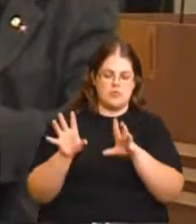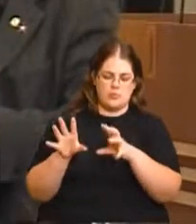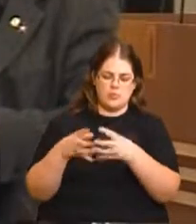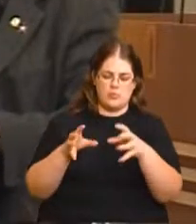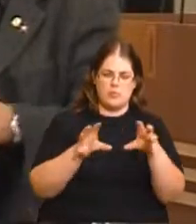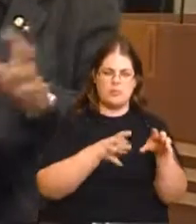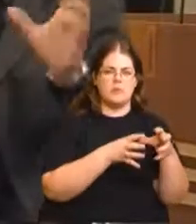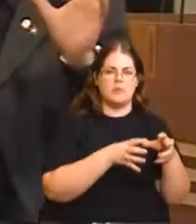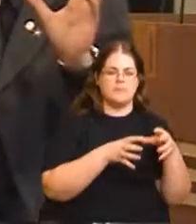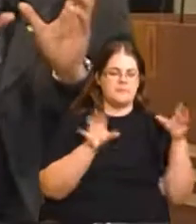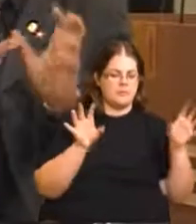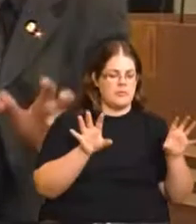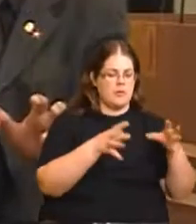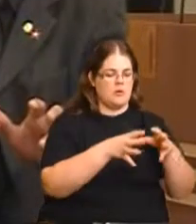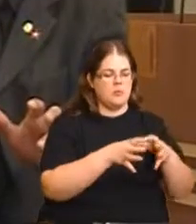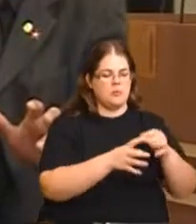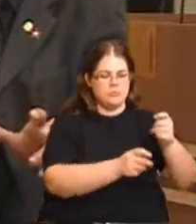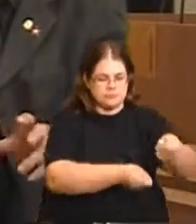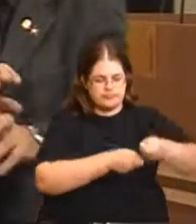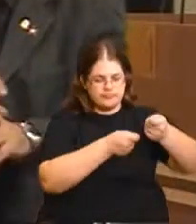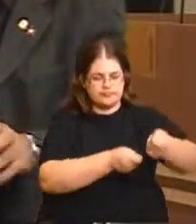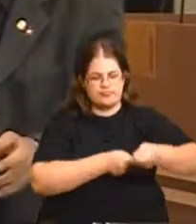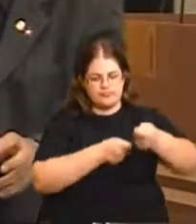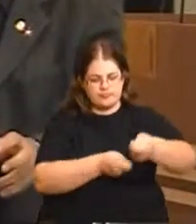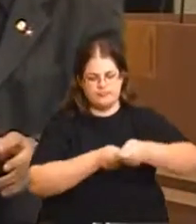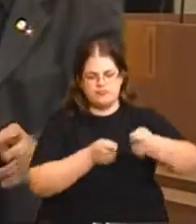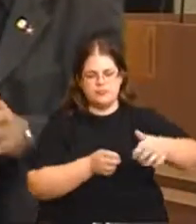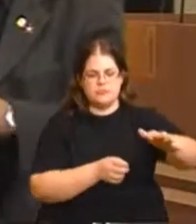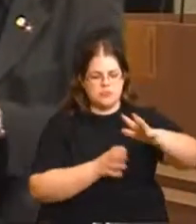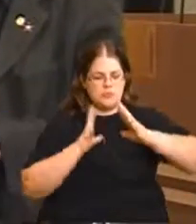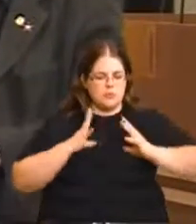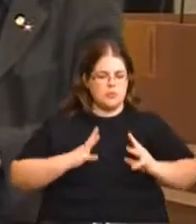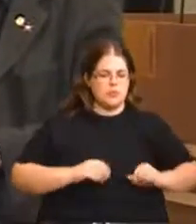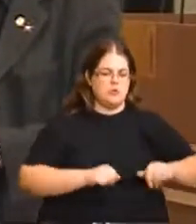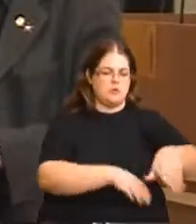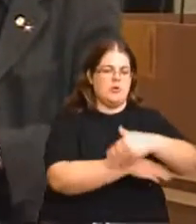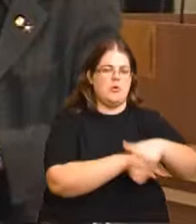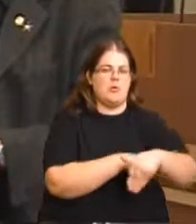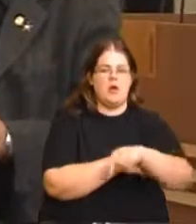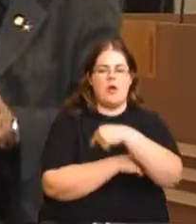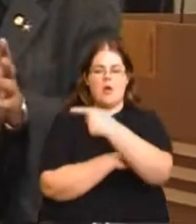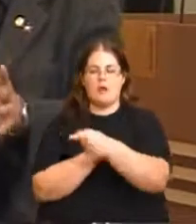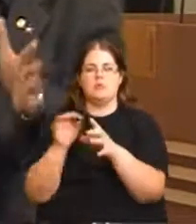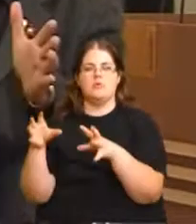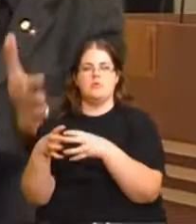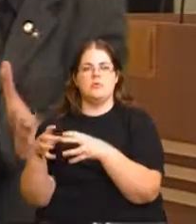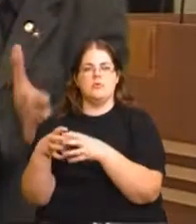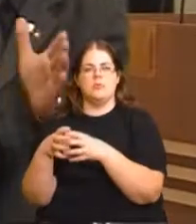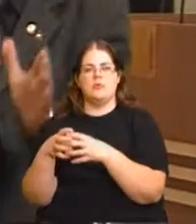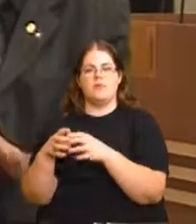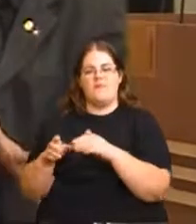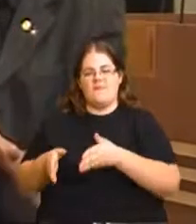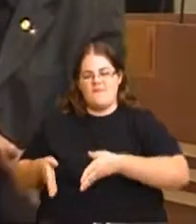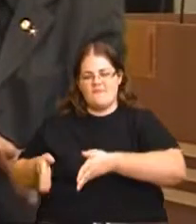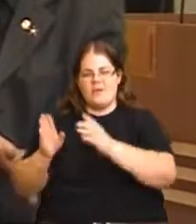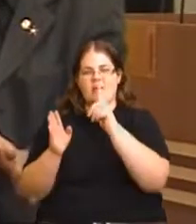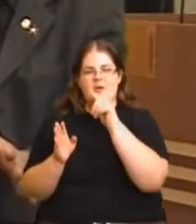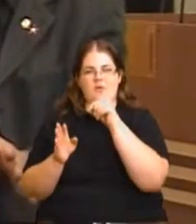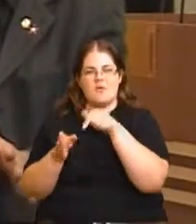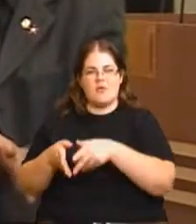grupos trabalhando. Um mutirão de roçado e limpeza das ruas pavimentadas e um mutirão de limpeza de